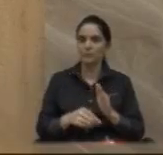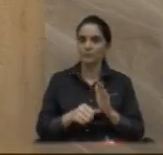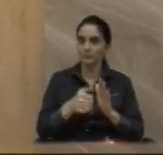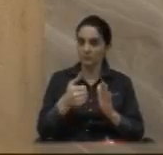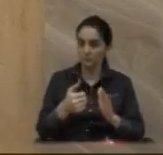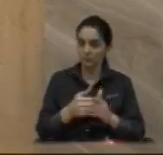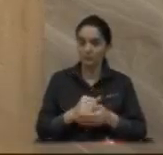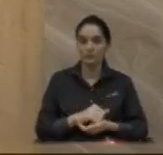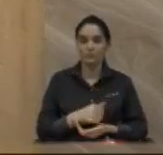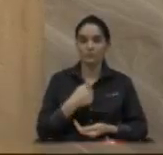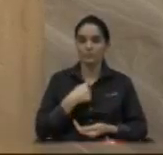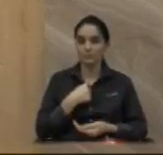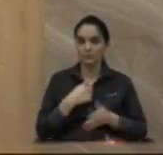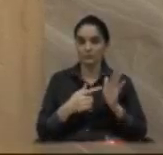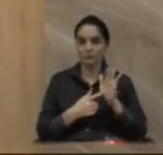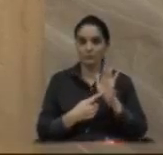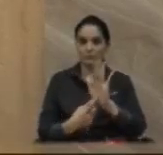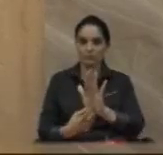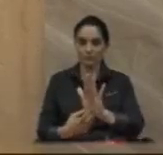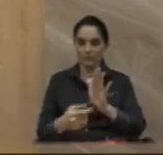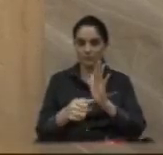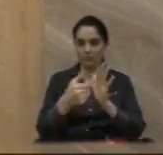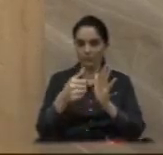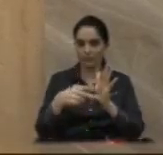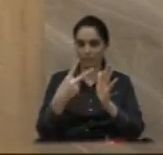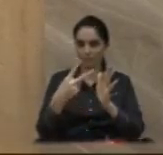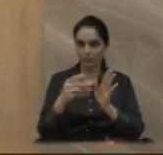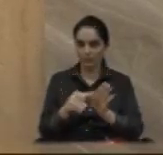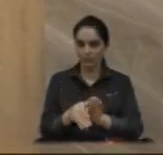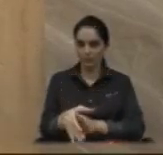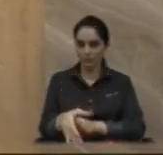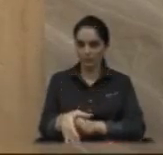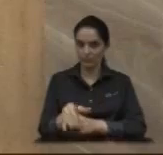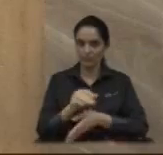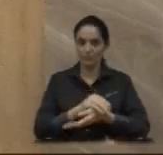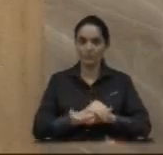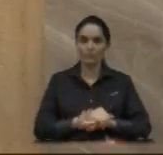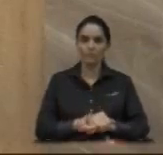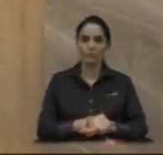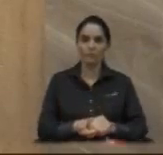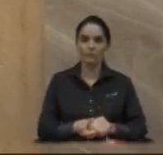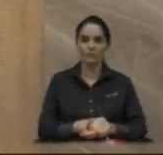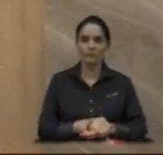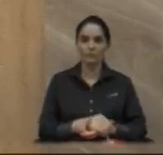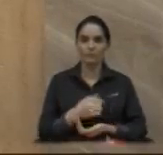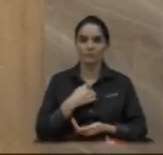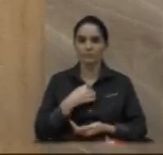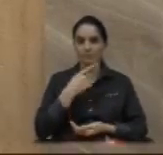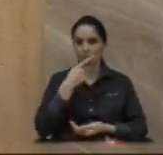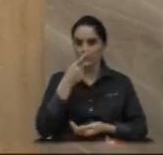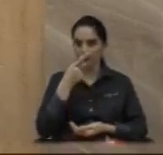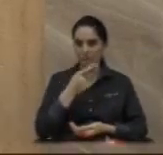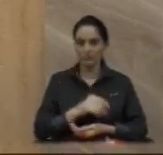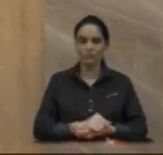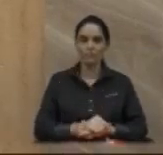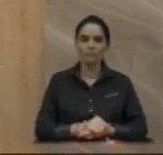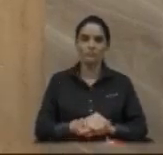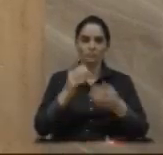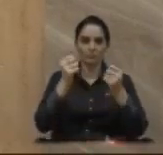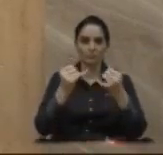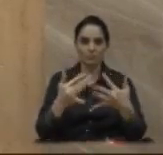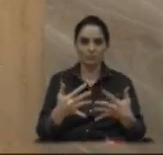Estou representando tanto o primeiro como o segundo conselho também, e vou falar das atribuições do conselho tutelar, que elas